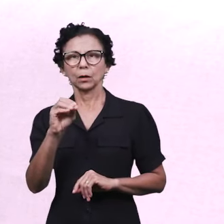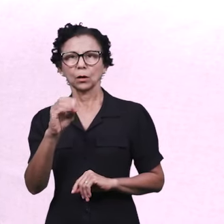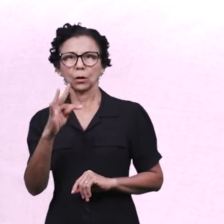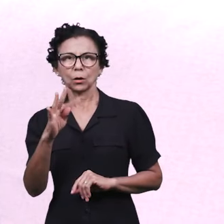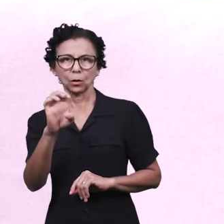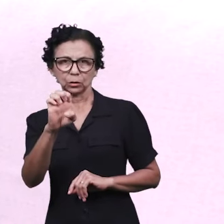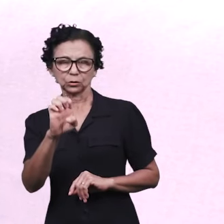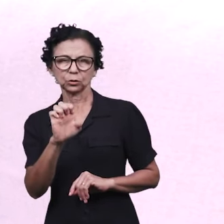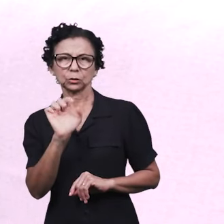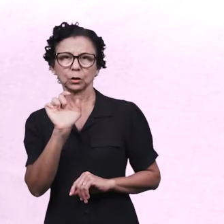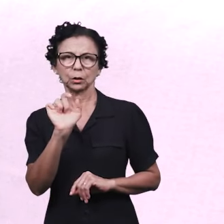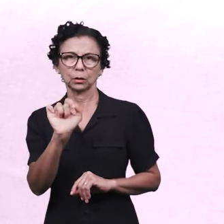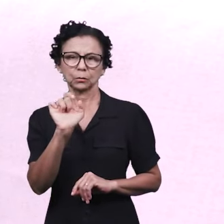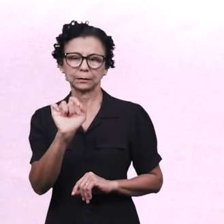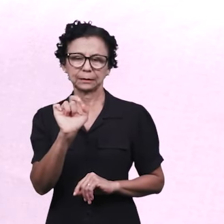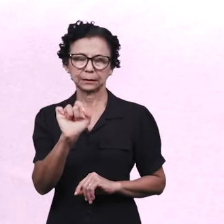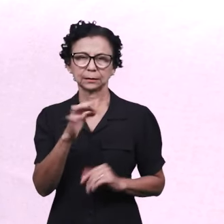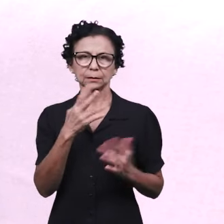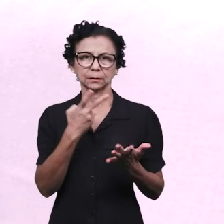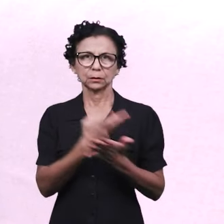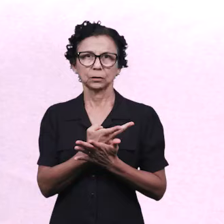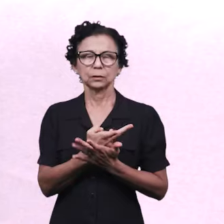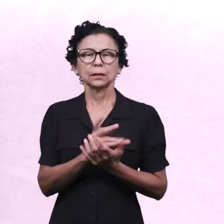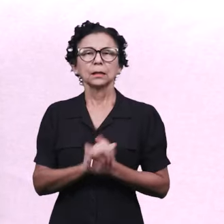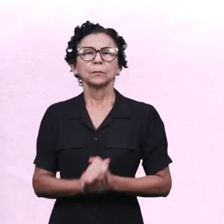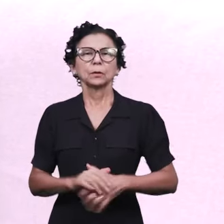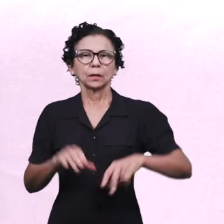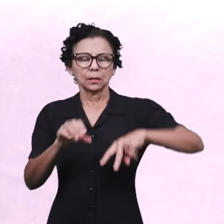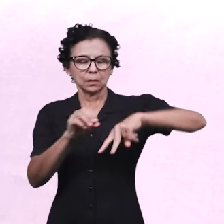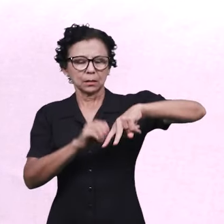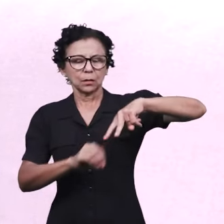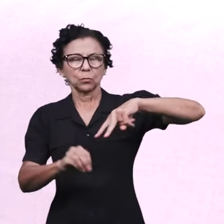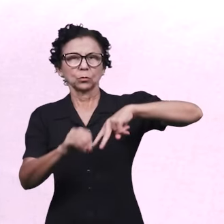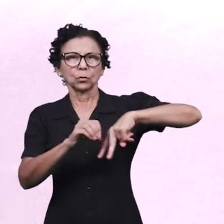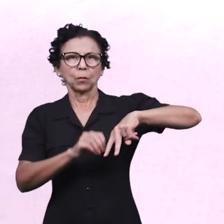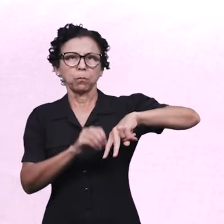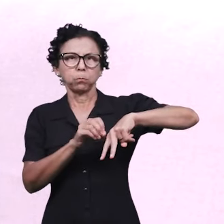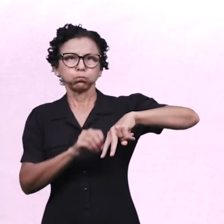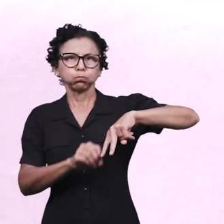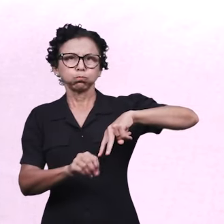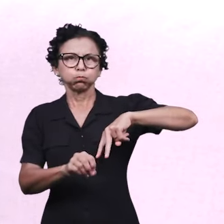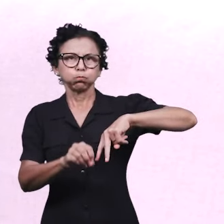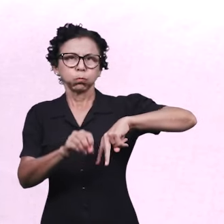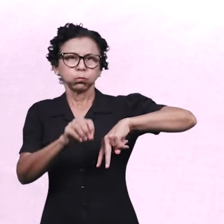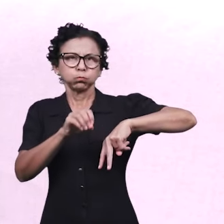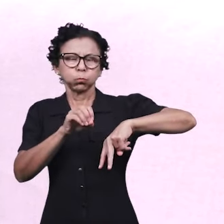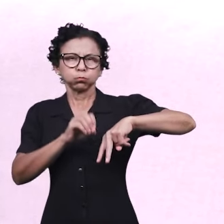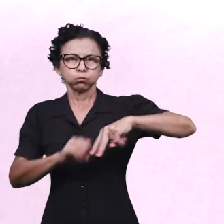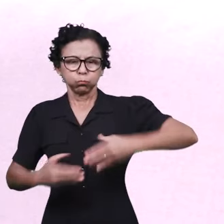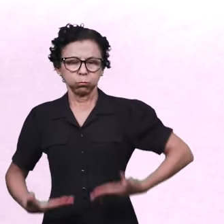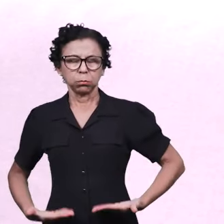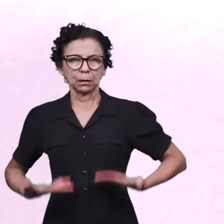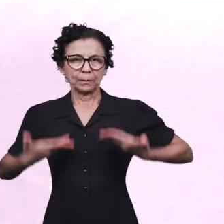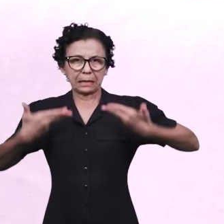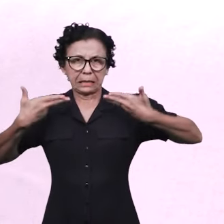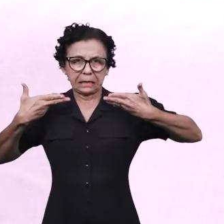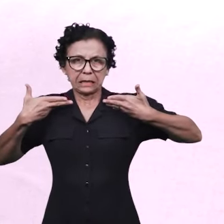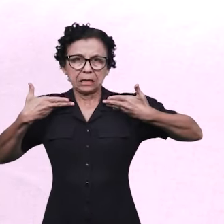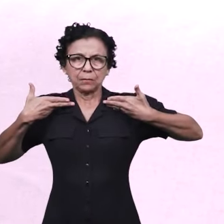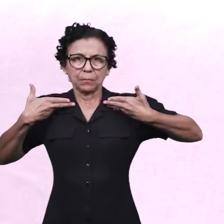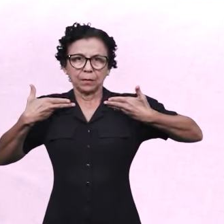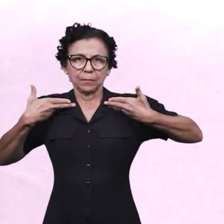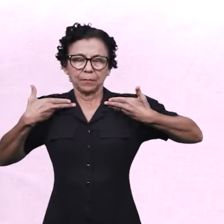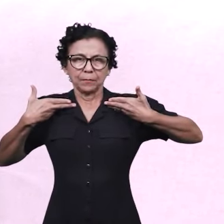paciente tem essa esse acúmulo de gordura né Principalmente nas regiões dos membros inferiores ele vai ter a